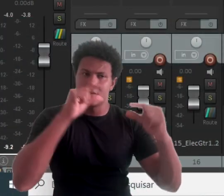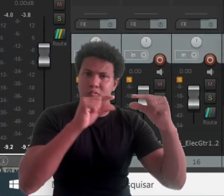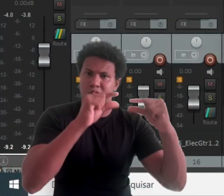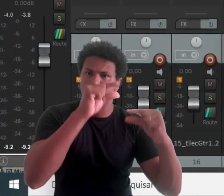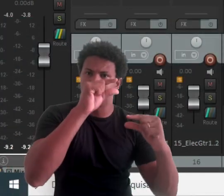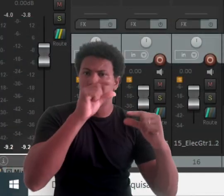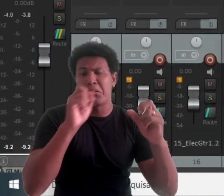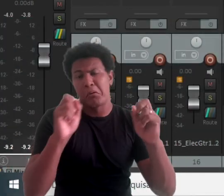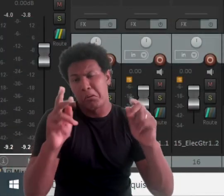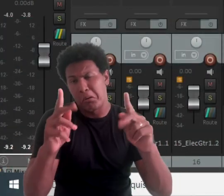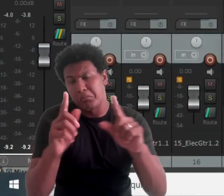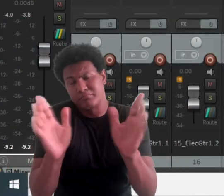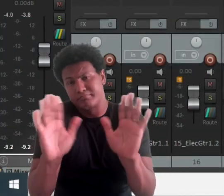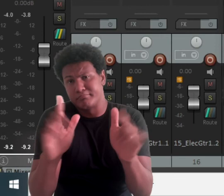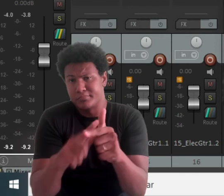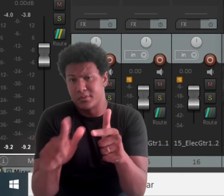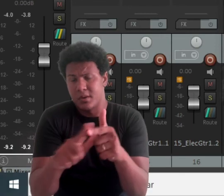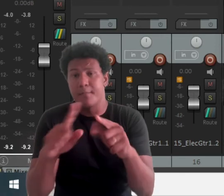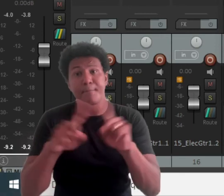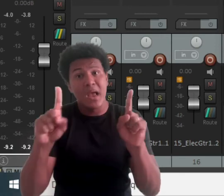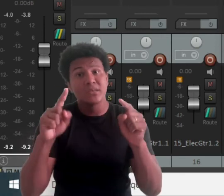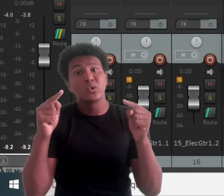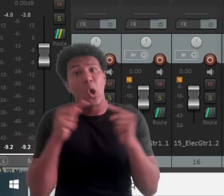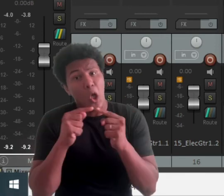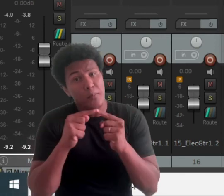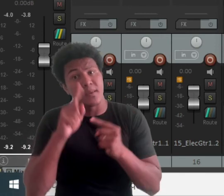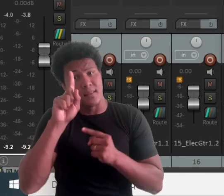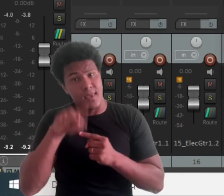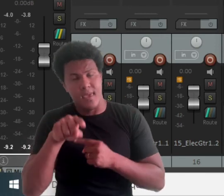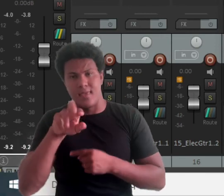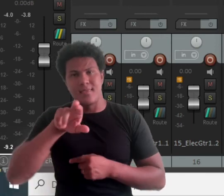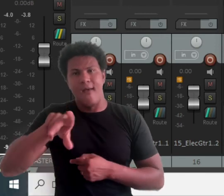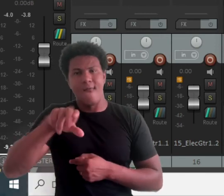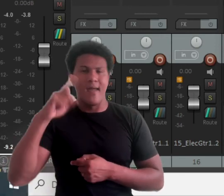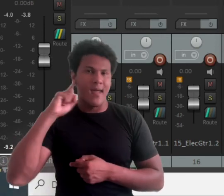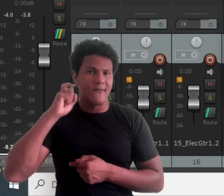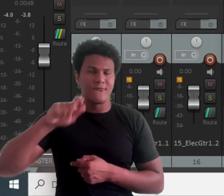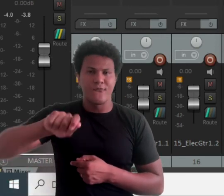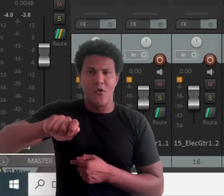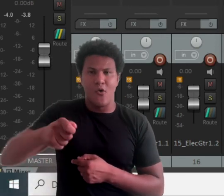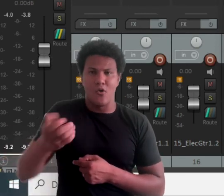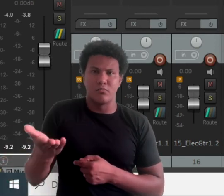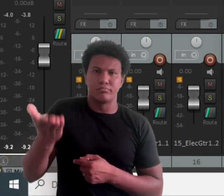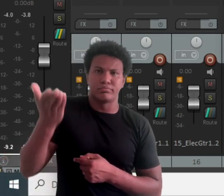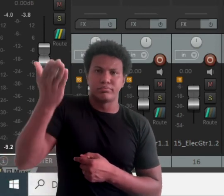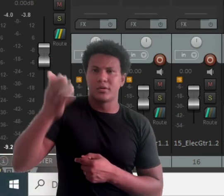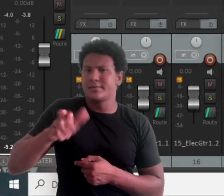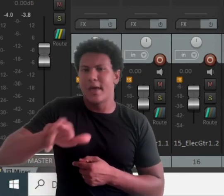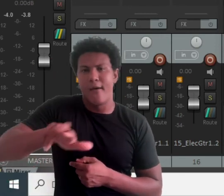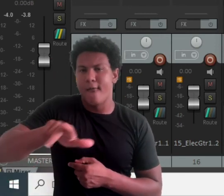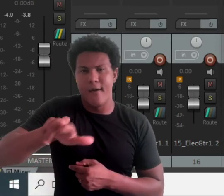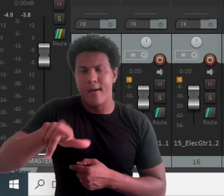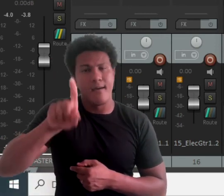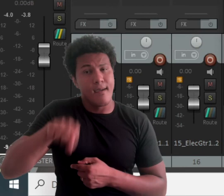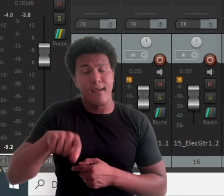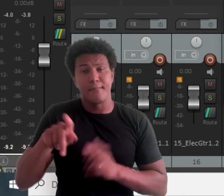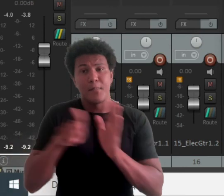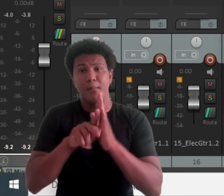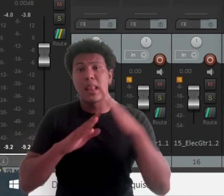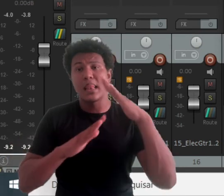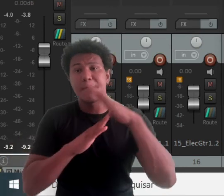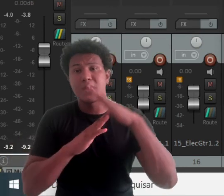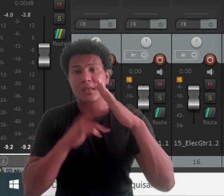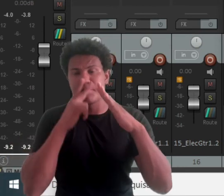Mas o ideal é que você trabalhe ele da maneira correta que ele é feito para usar. Que é feito para usar como um